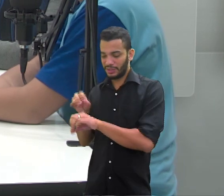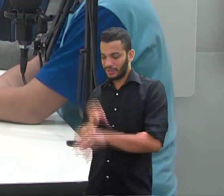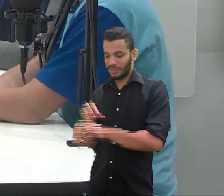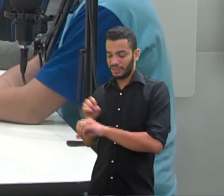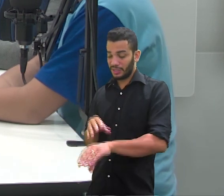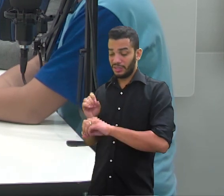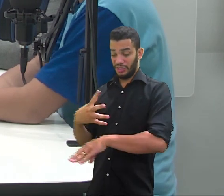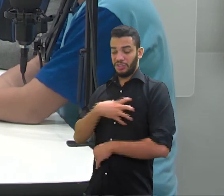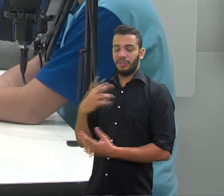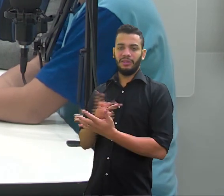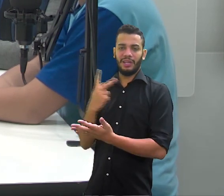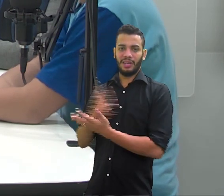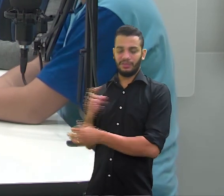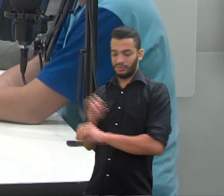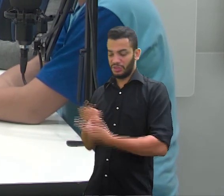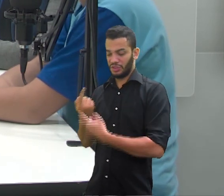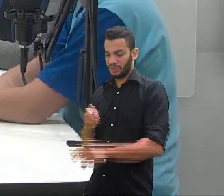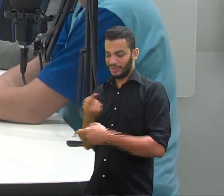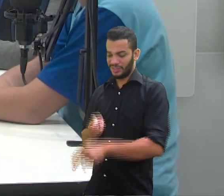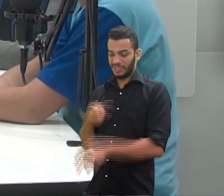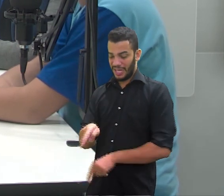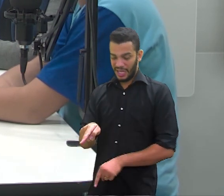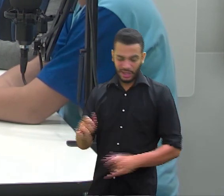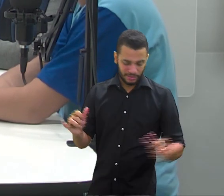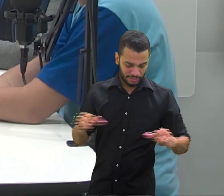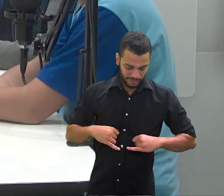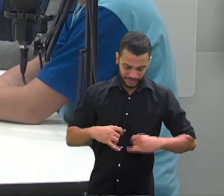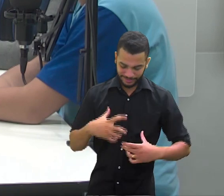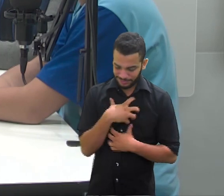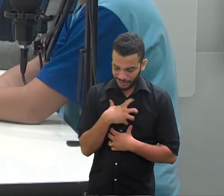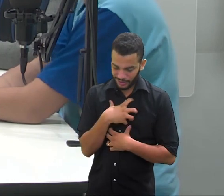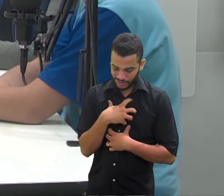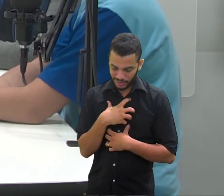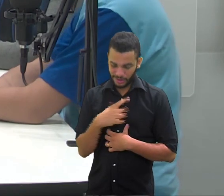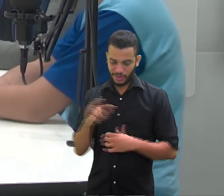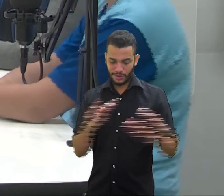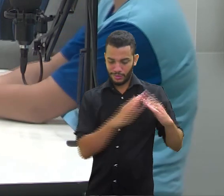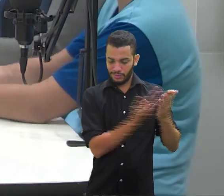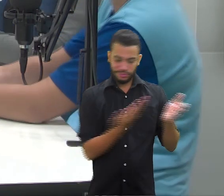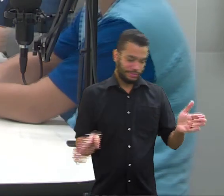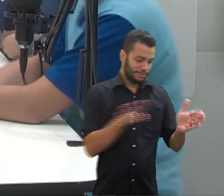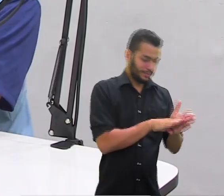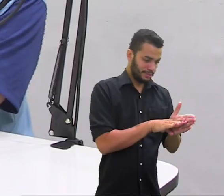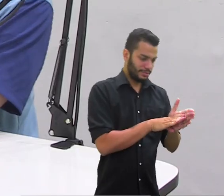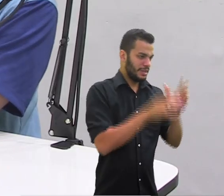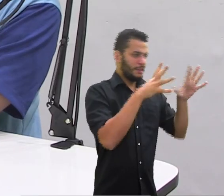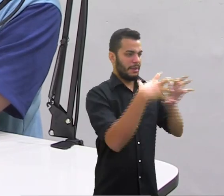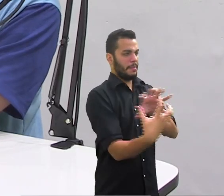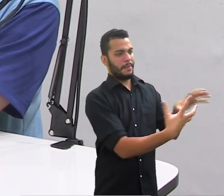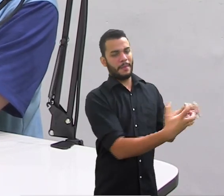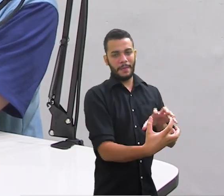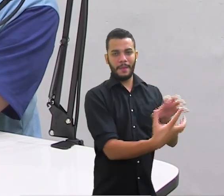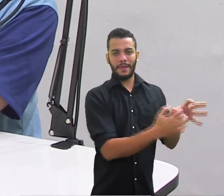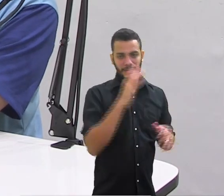escola. Sim. Muito. E prejudica os alunos. Também. Que às vezes o aluno fica